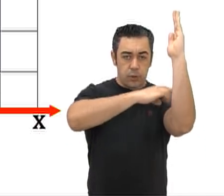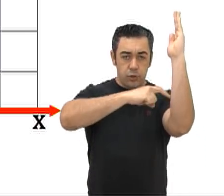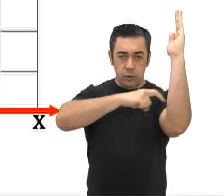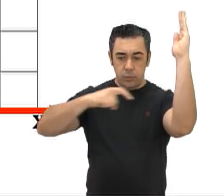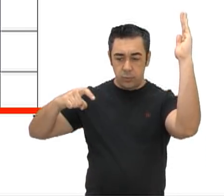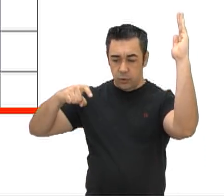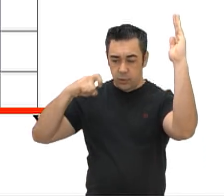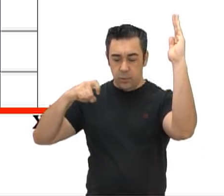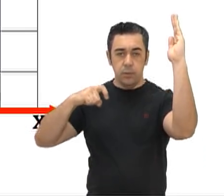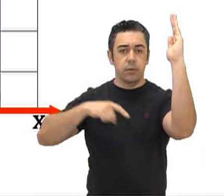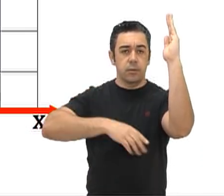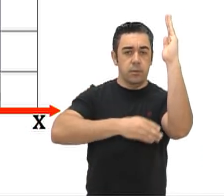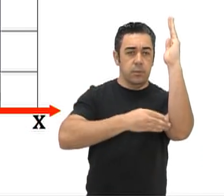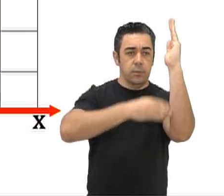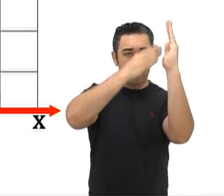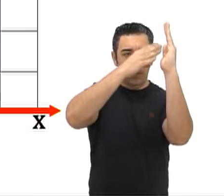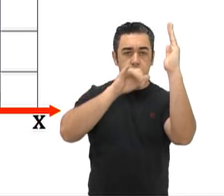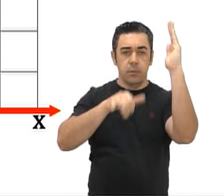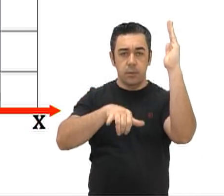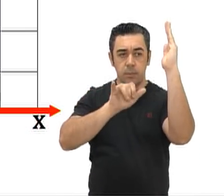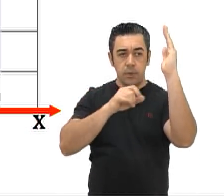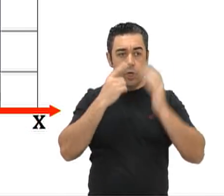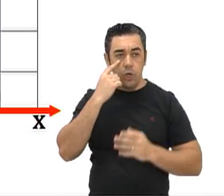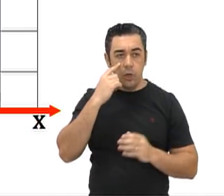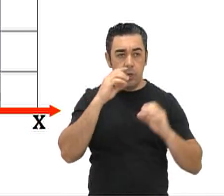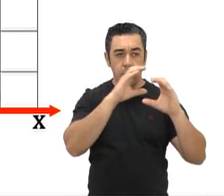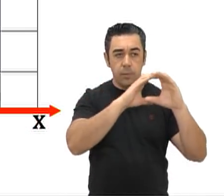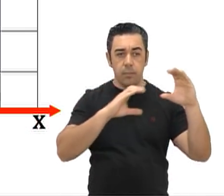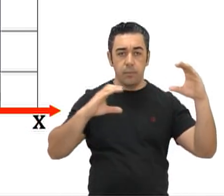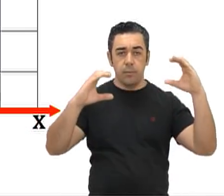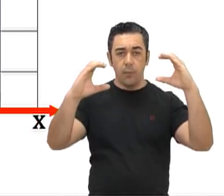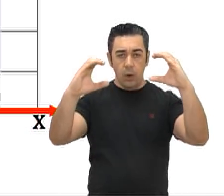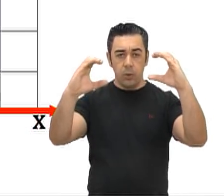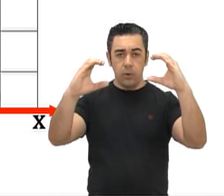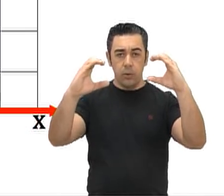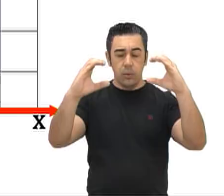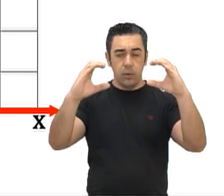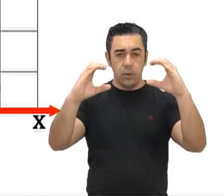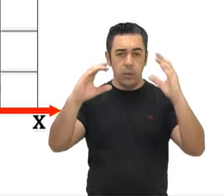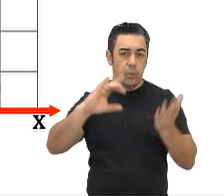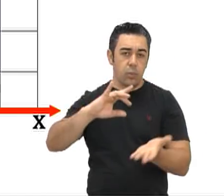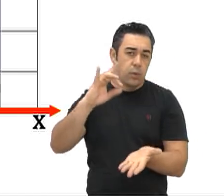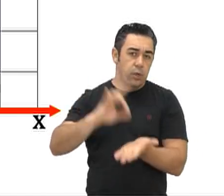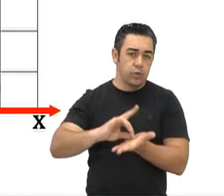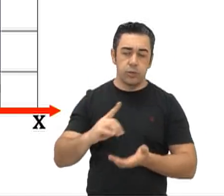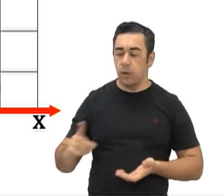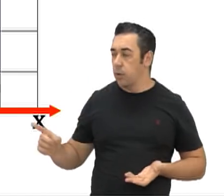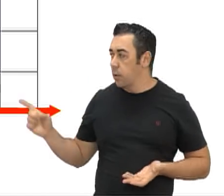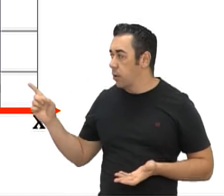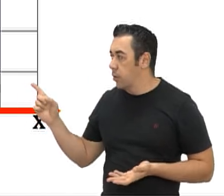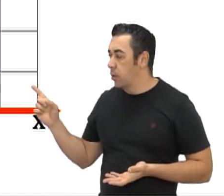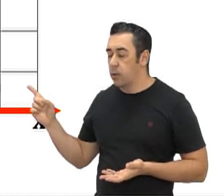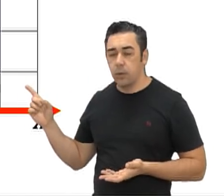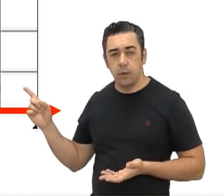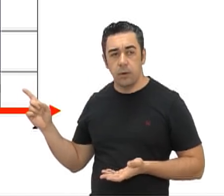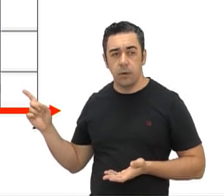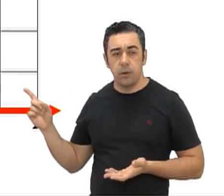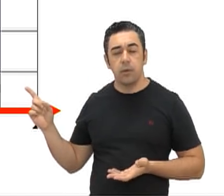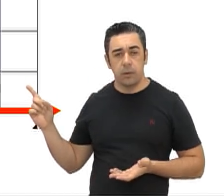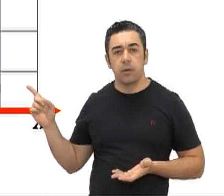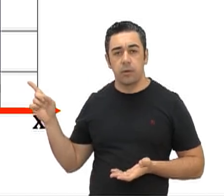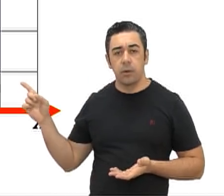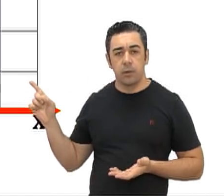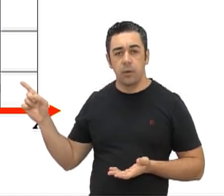Y, veja lá, é o reflexo da figura original que você tem do lado esquerdo. Do